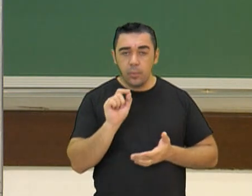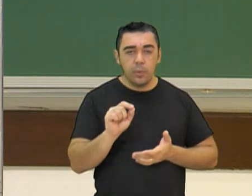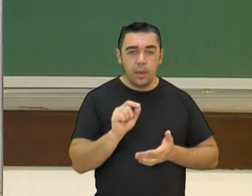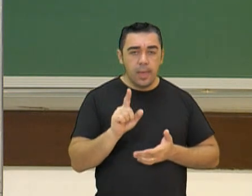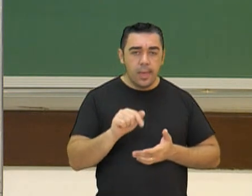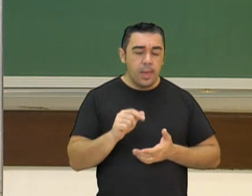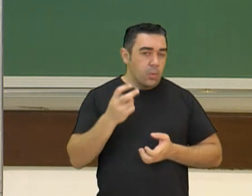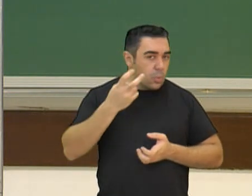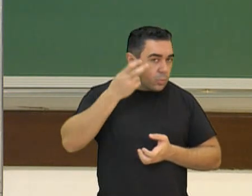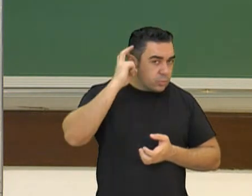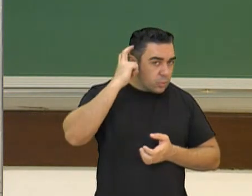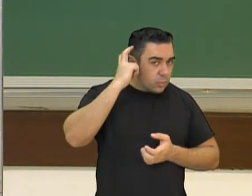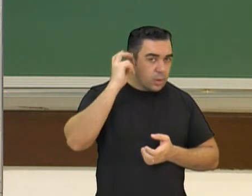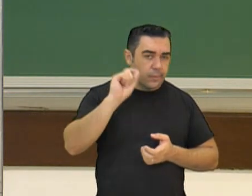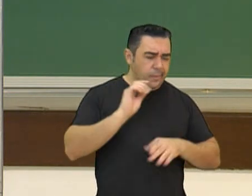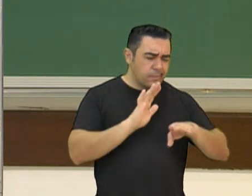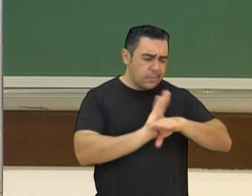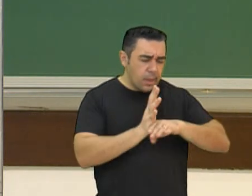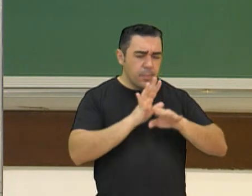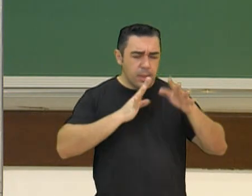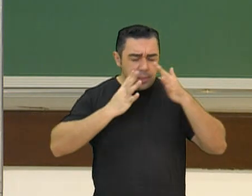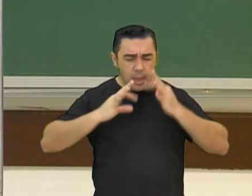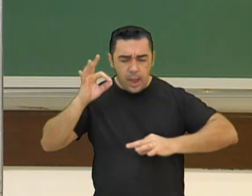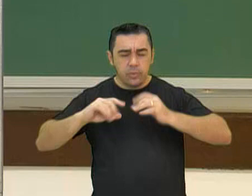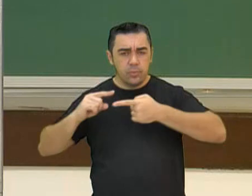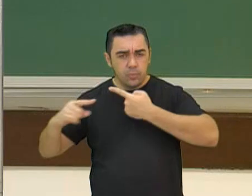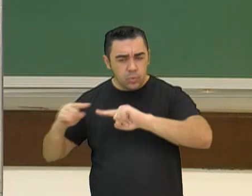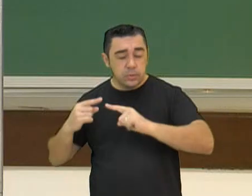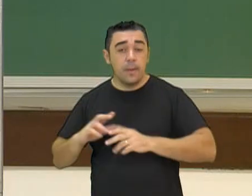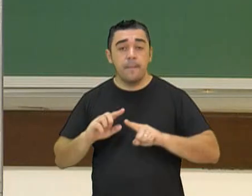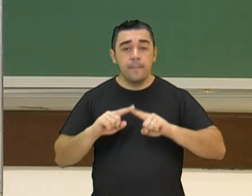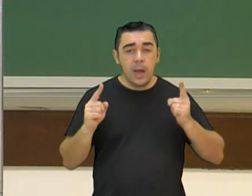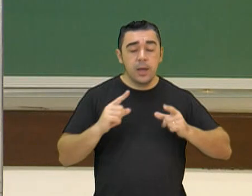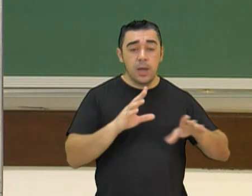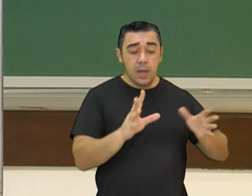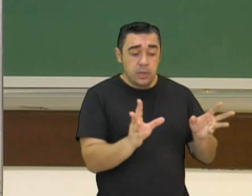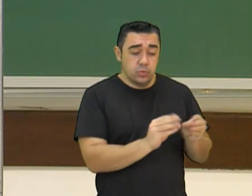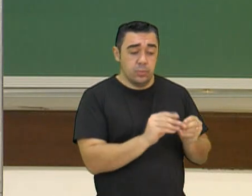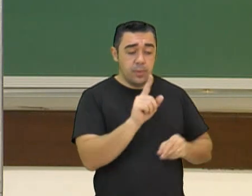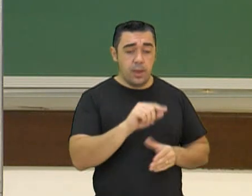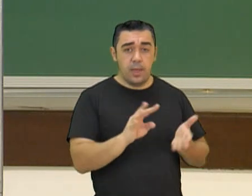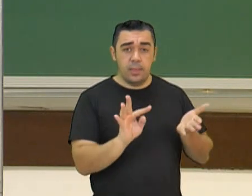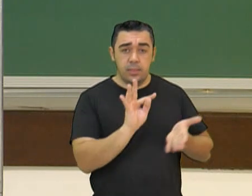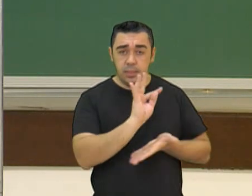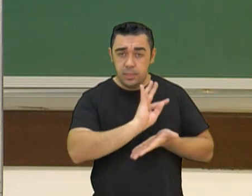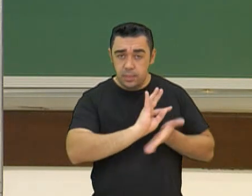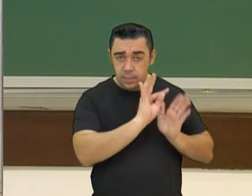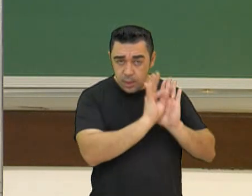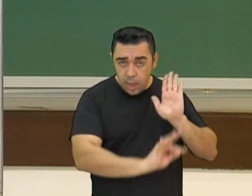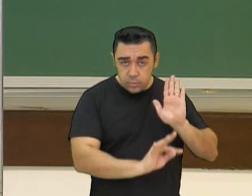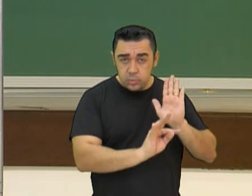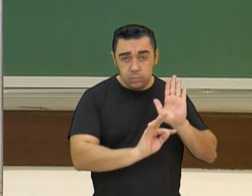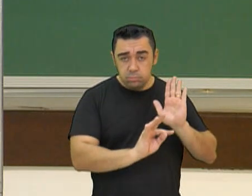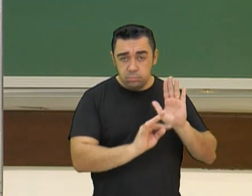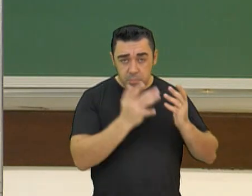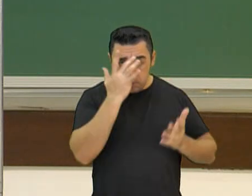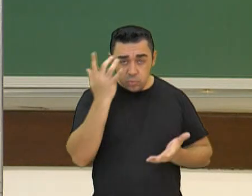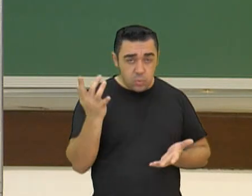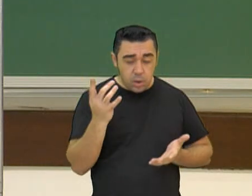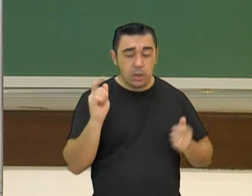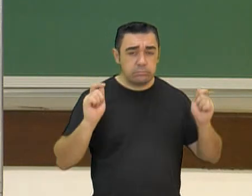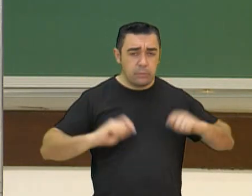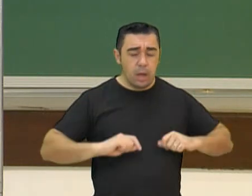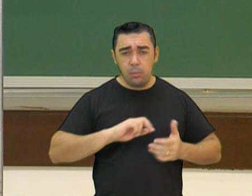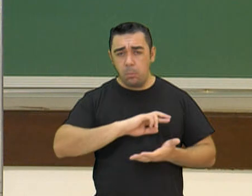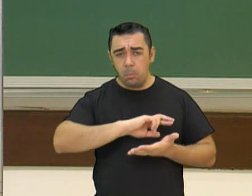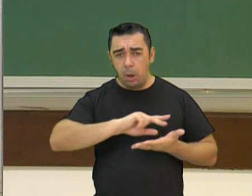de produto cultural, certo? Mas se o resumo se refere a um texto elaborado por alguém, né, e esse texto pode ser de